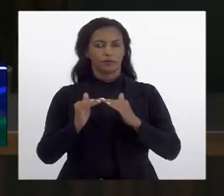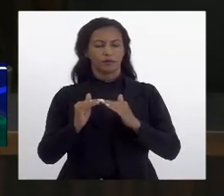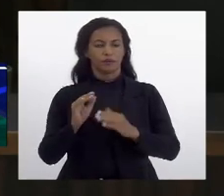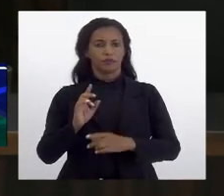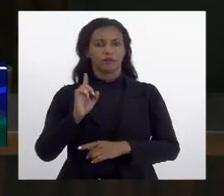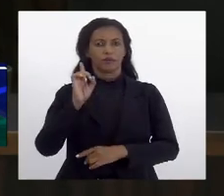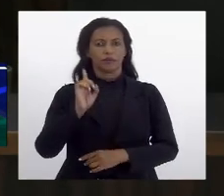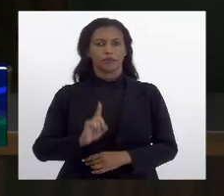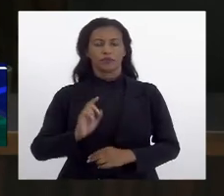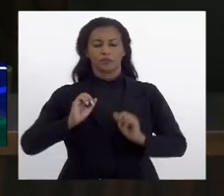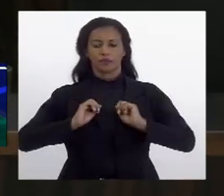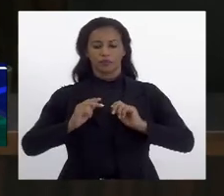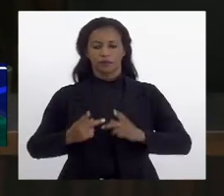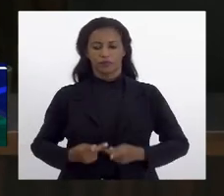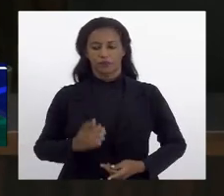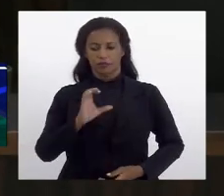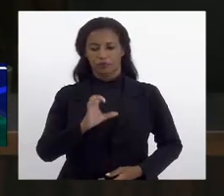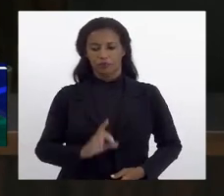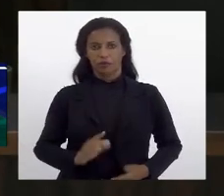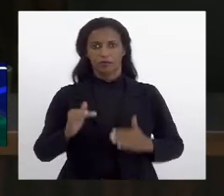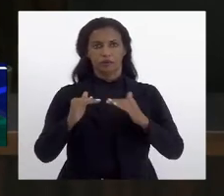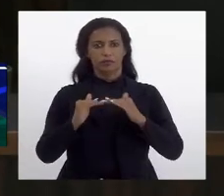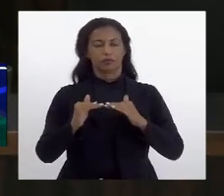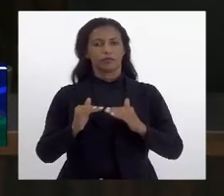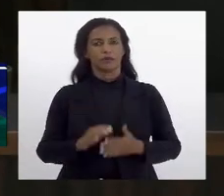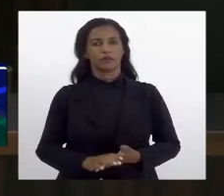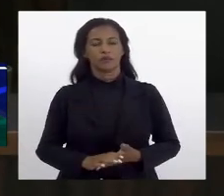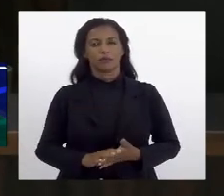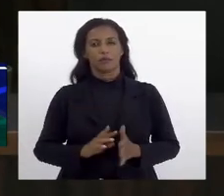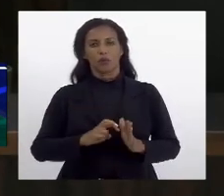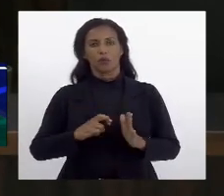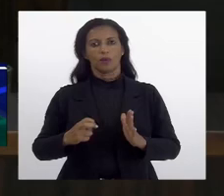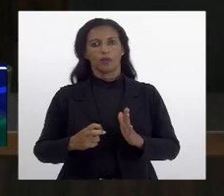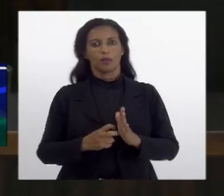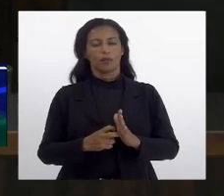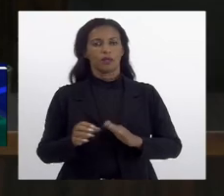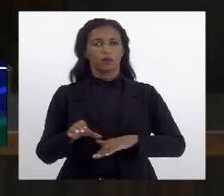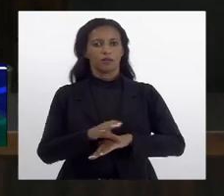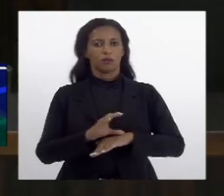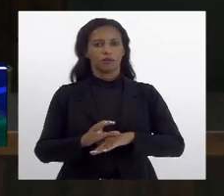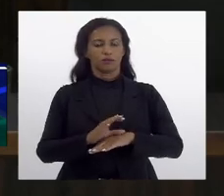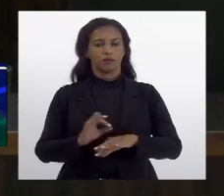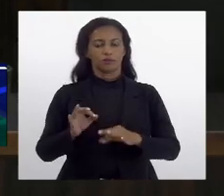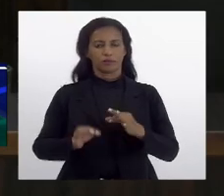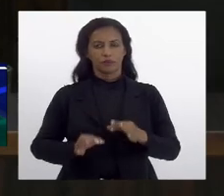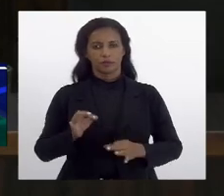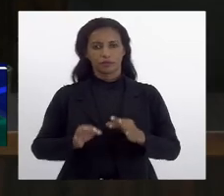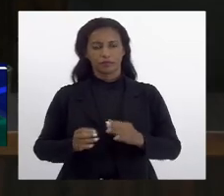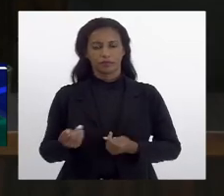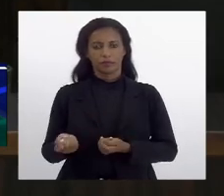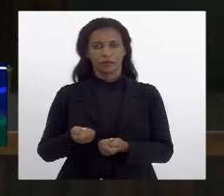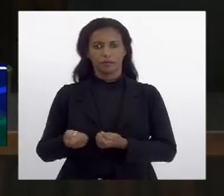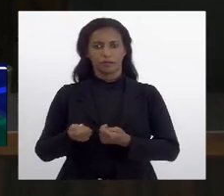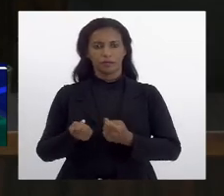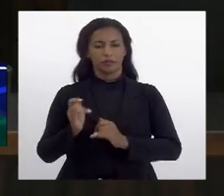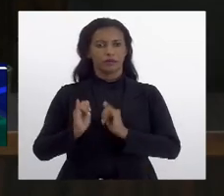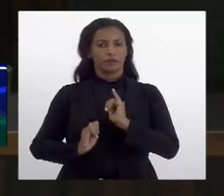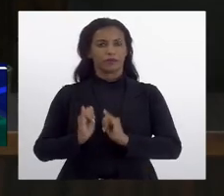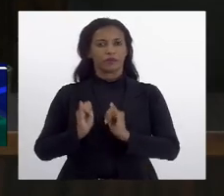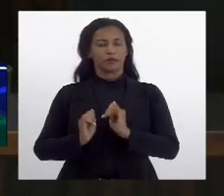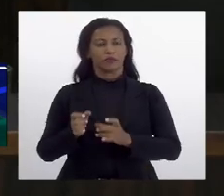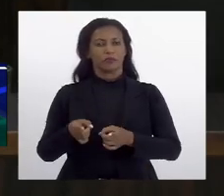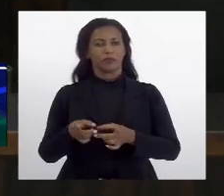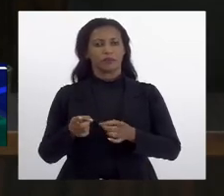de defesa dos direitos humanos e cidadania, favorável, com emenda à Comissão de Constituição e Justiça, de economia, indústria e comércio,